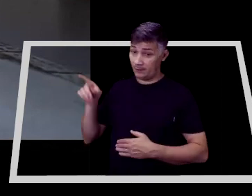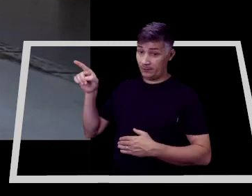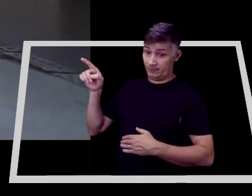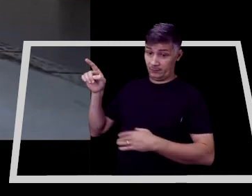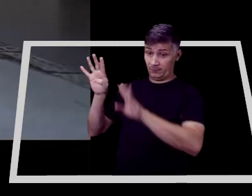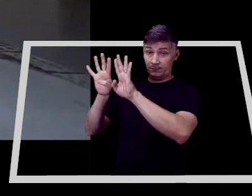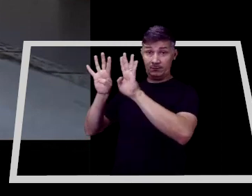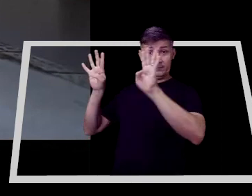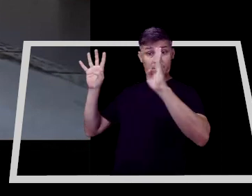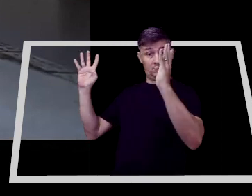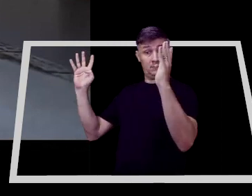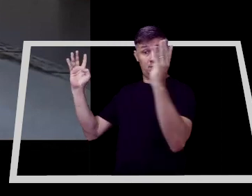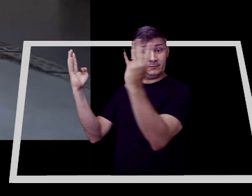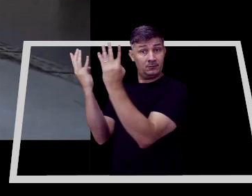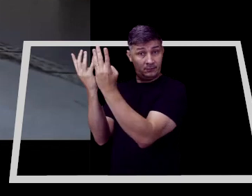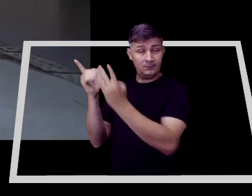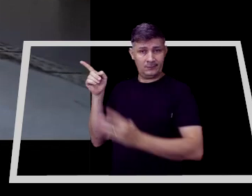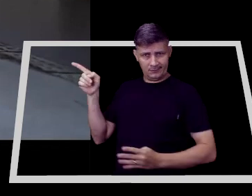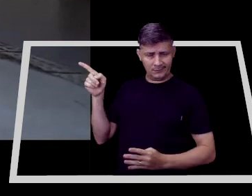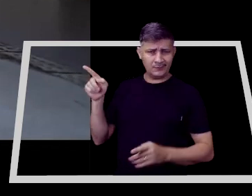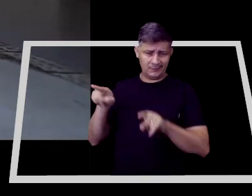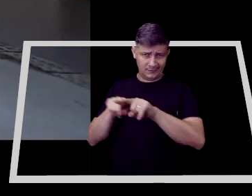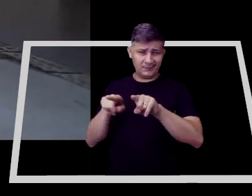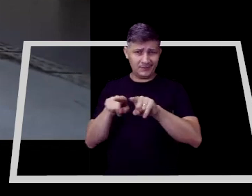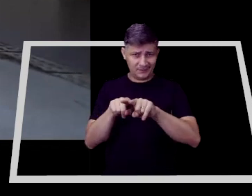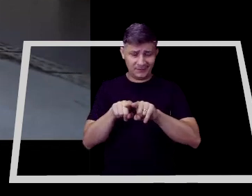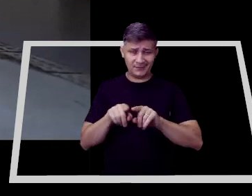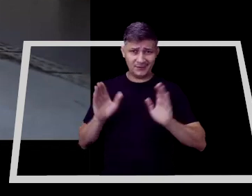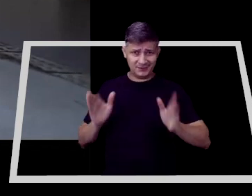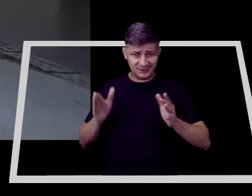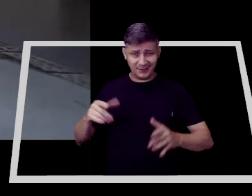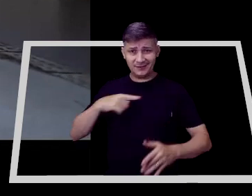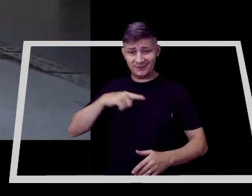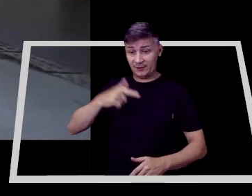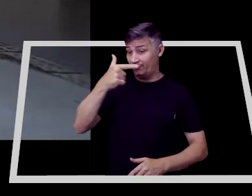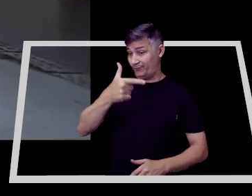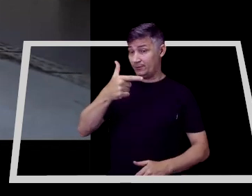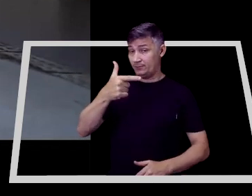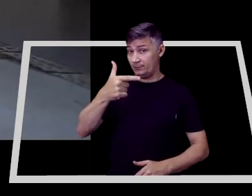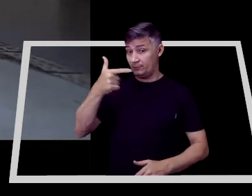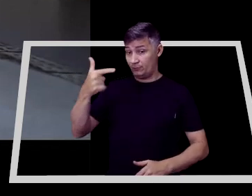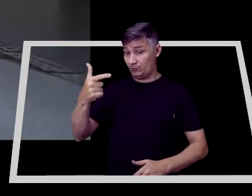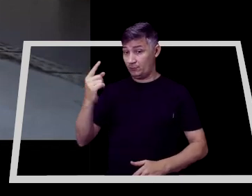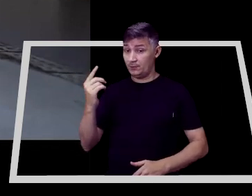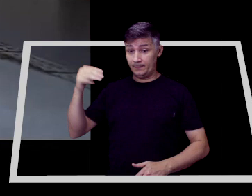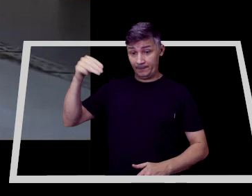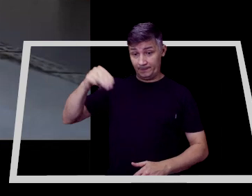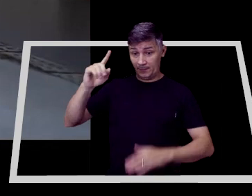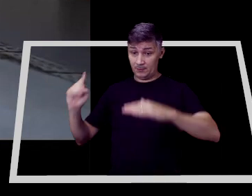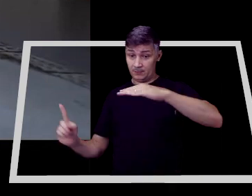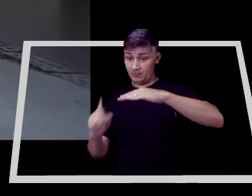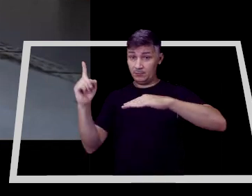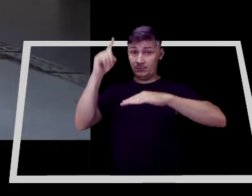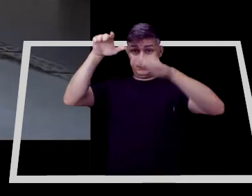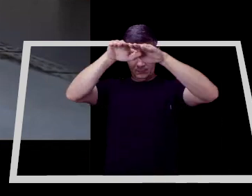já uma treliça para vencer os 22 metros de vão, e a gente, então, desenha